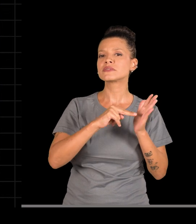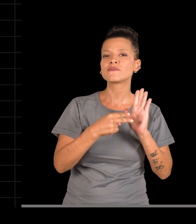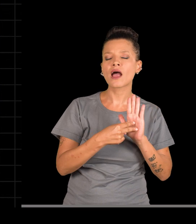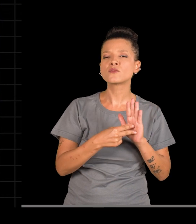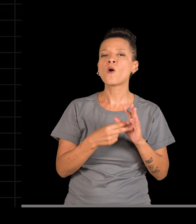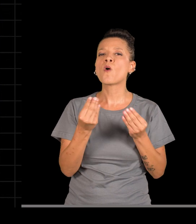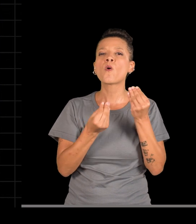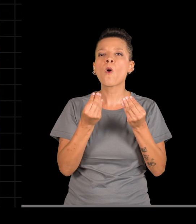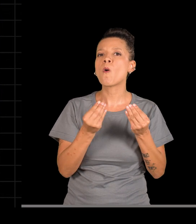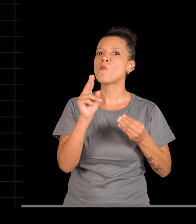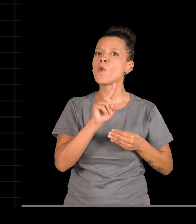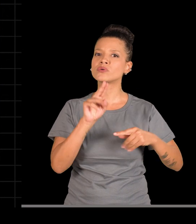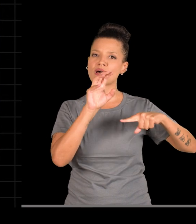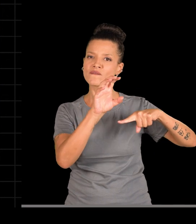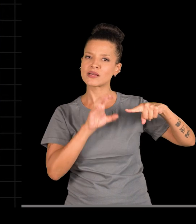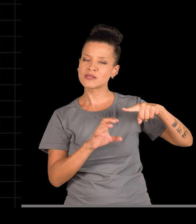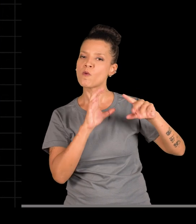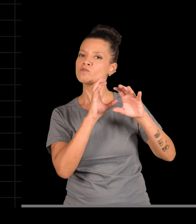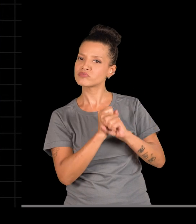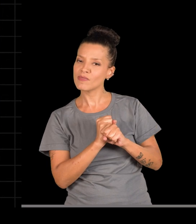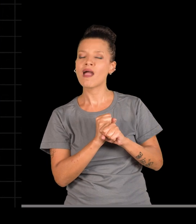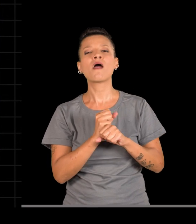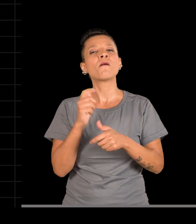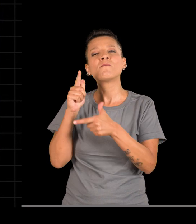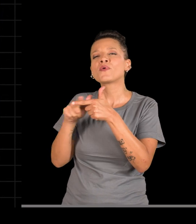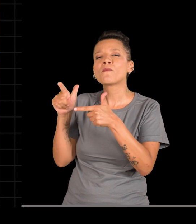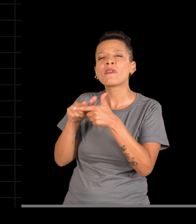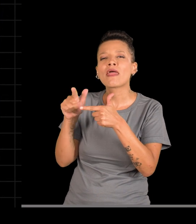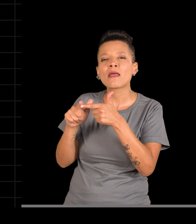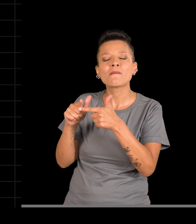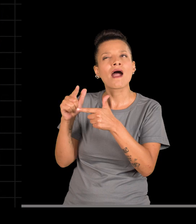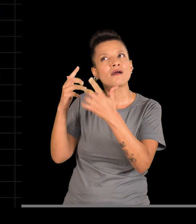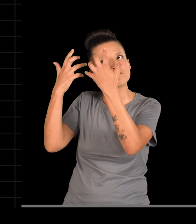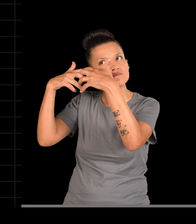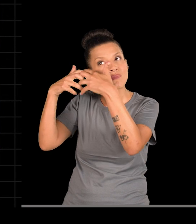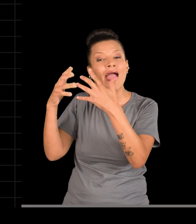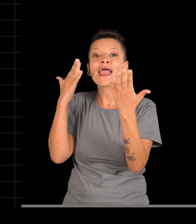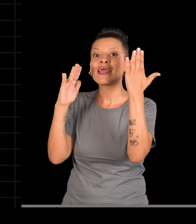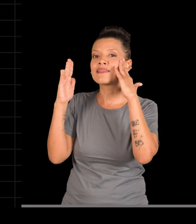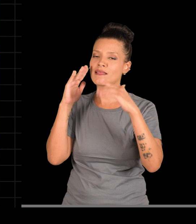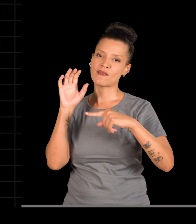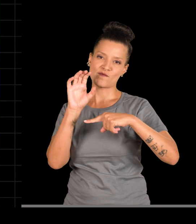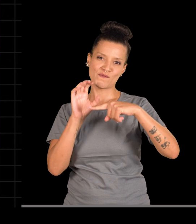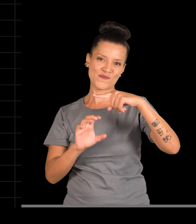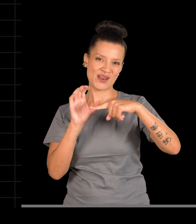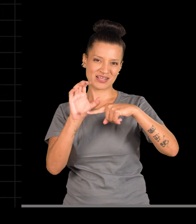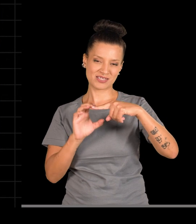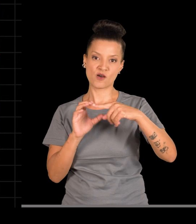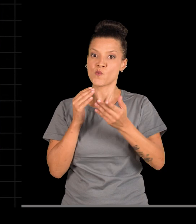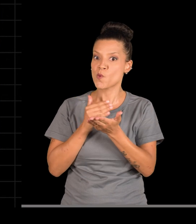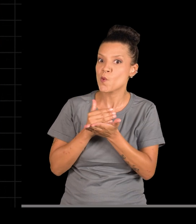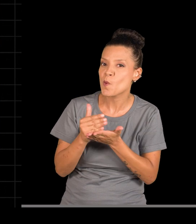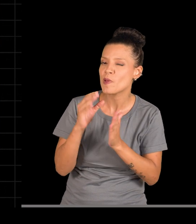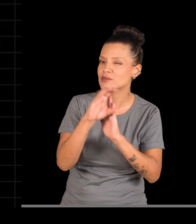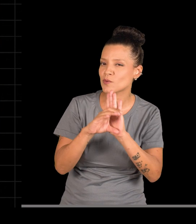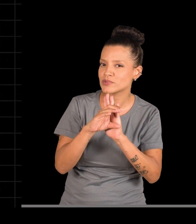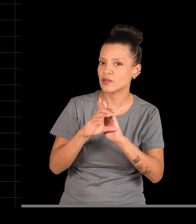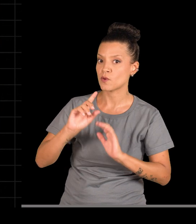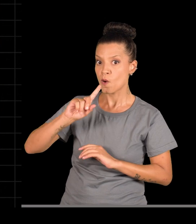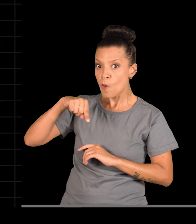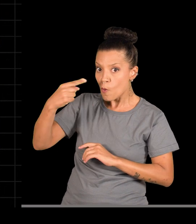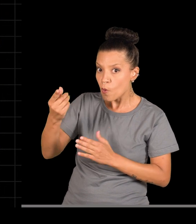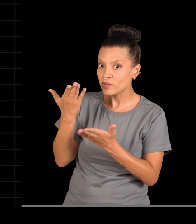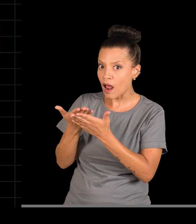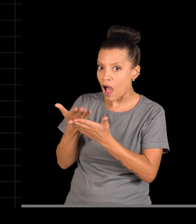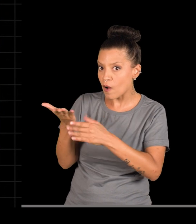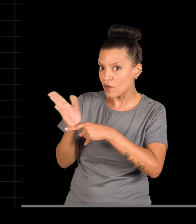a fração aparece, resolver alguns probleminhas muito práticos aqui para você entender tudo sobre fração, pelo menos os conceitos iniciais. E aí nas próximas